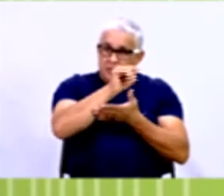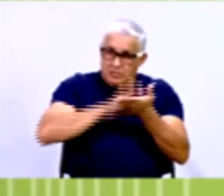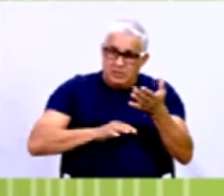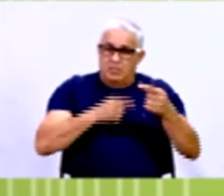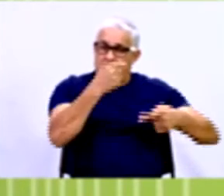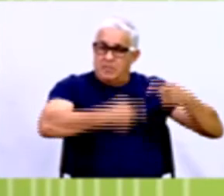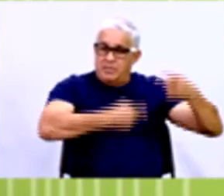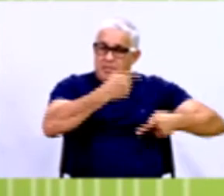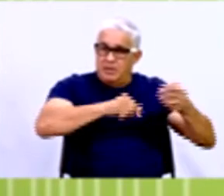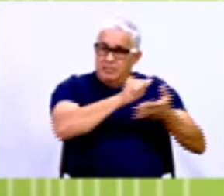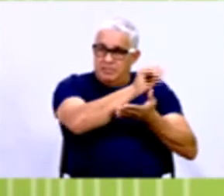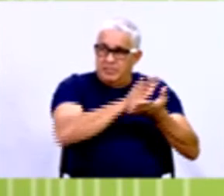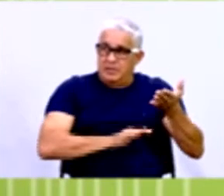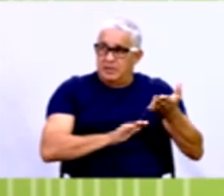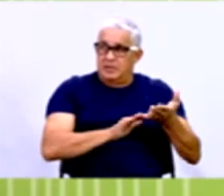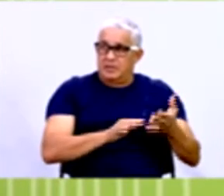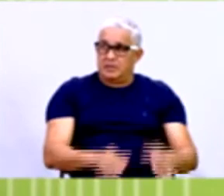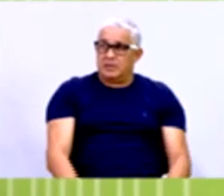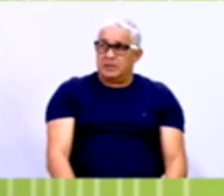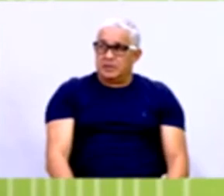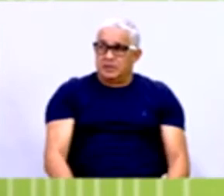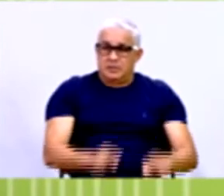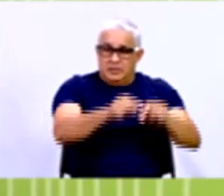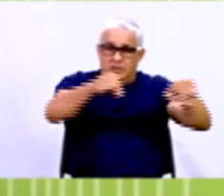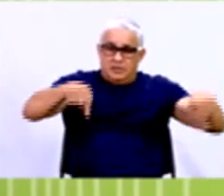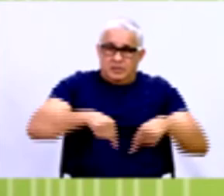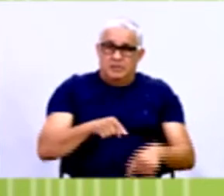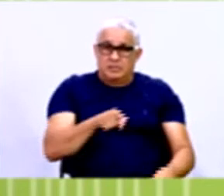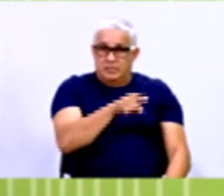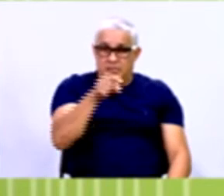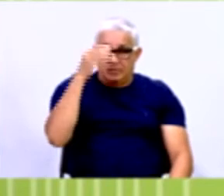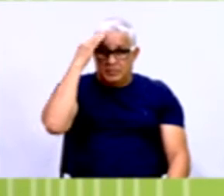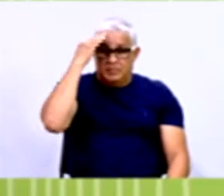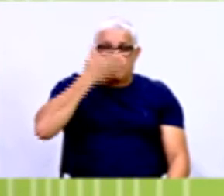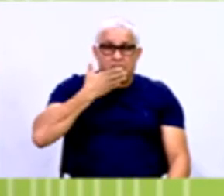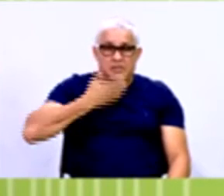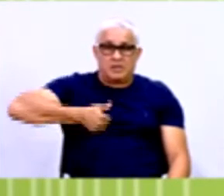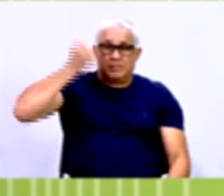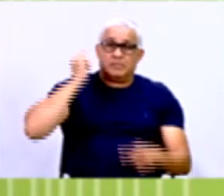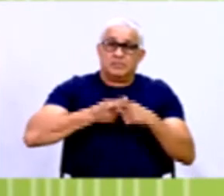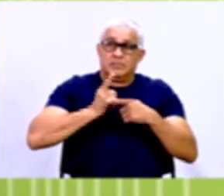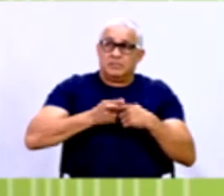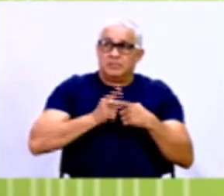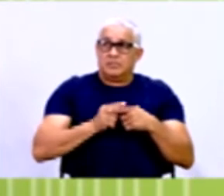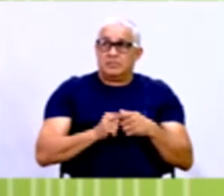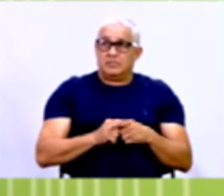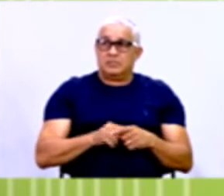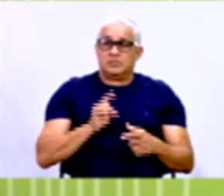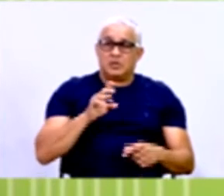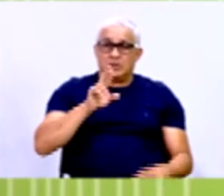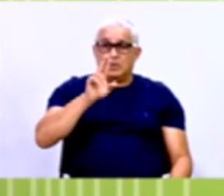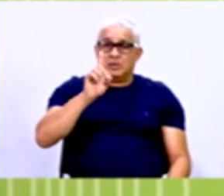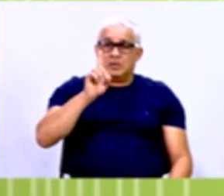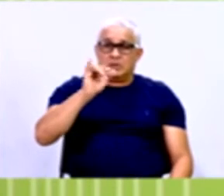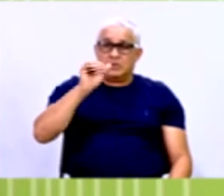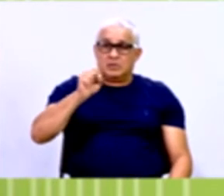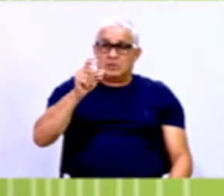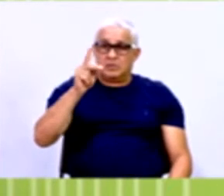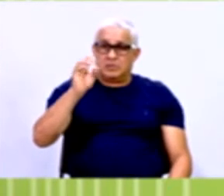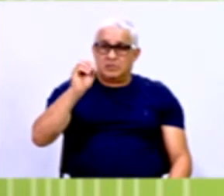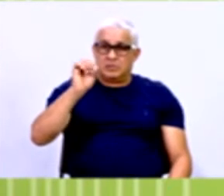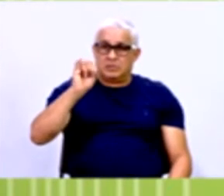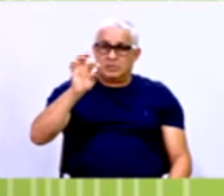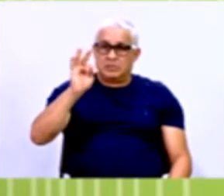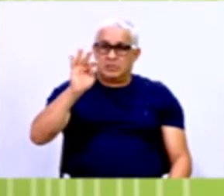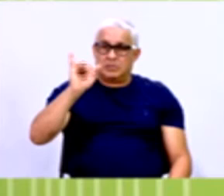discutindo sobre a nossa atividade de sala, vocês vão entender um pouquinho melhor. Por que não só dispositivo? Porque produto também,